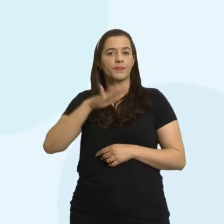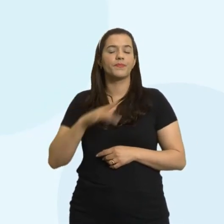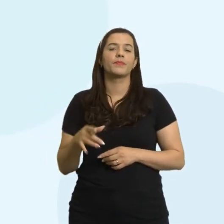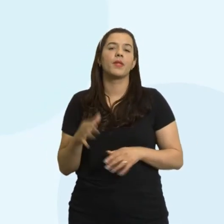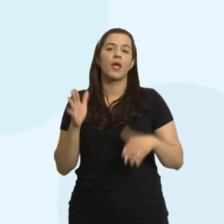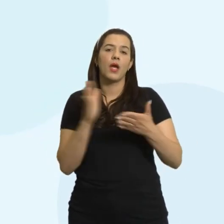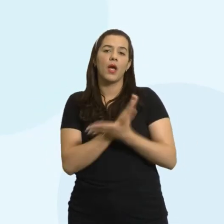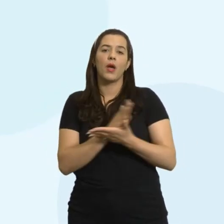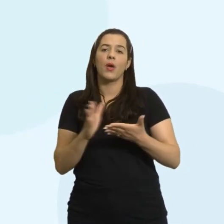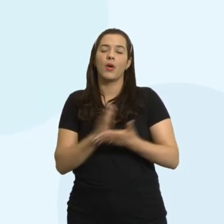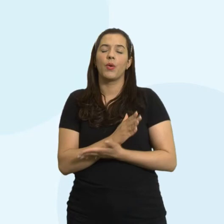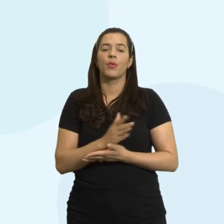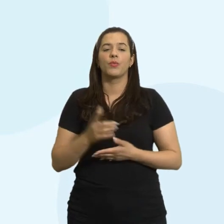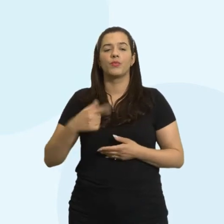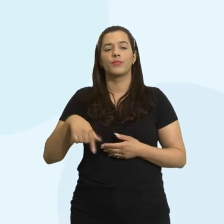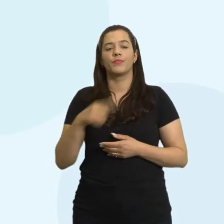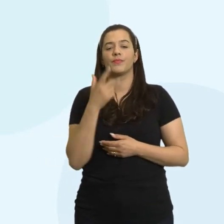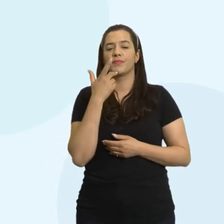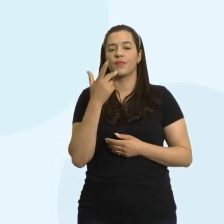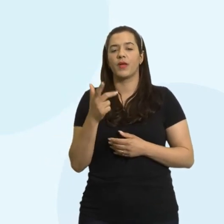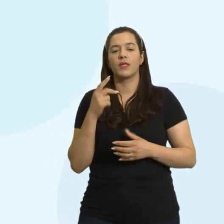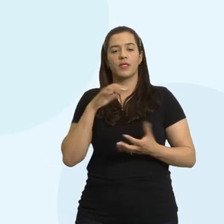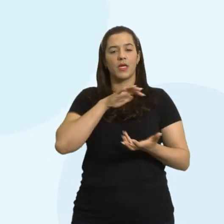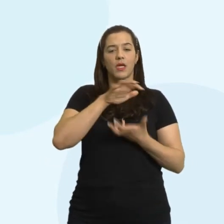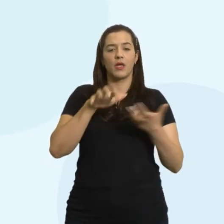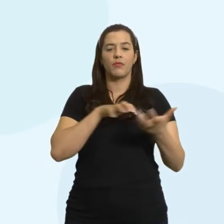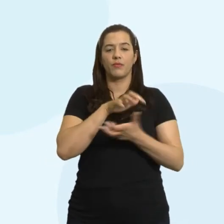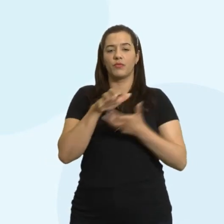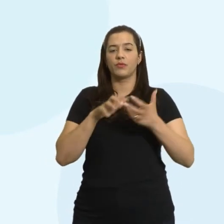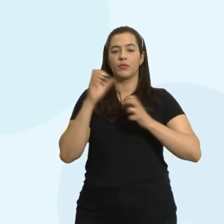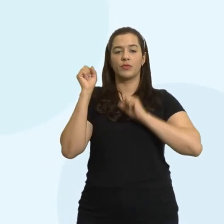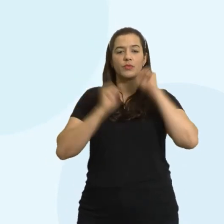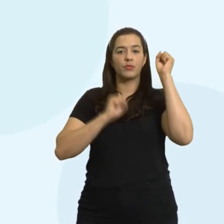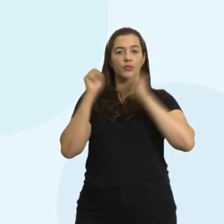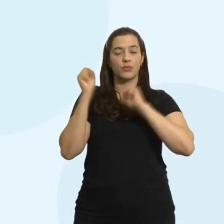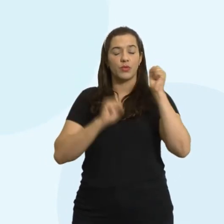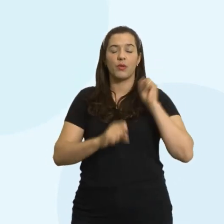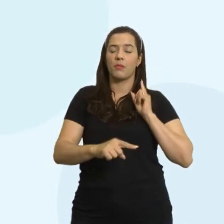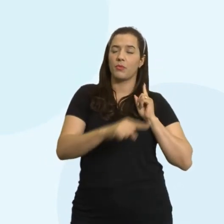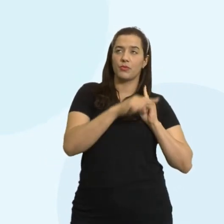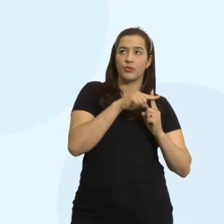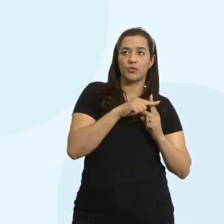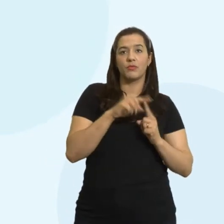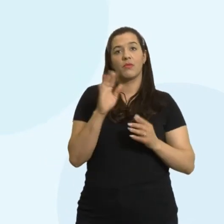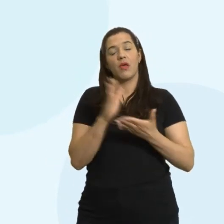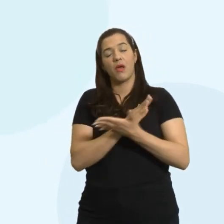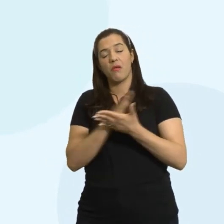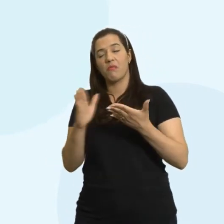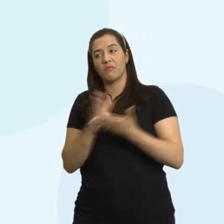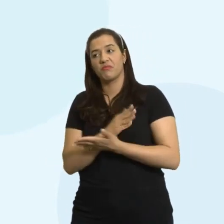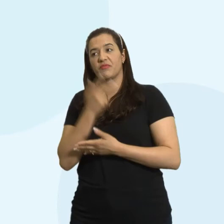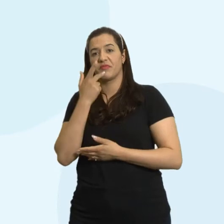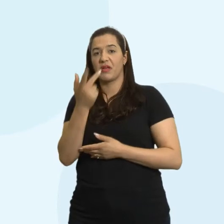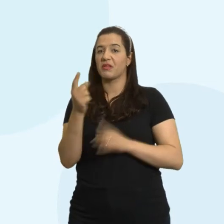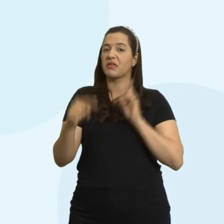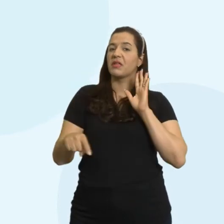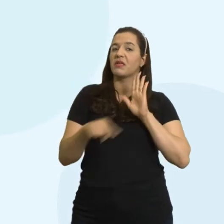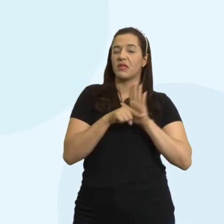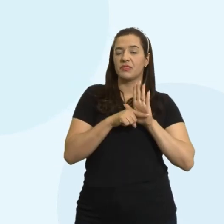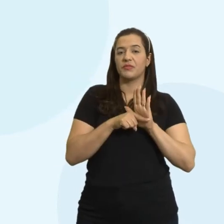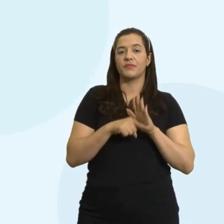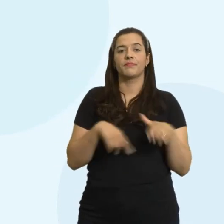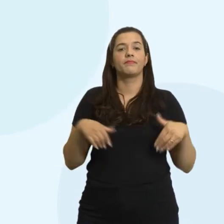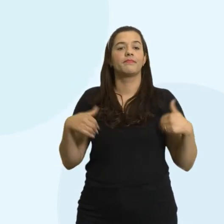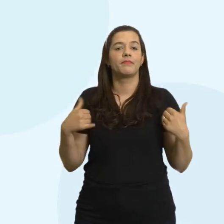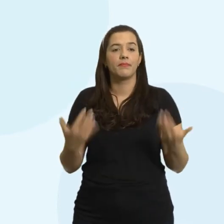quem coloque essa revolução industrial como algo positivo ou algo não tão positivo. Mais uma